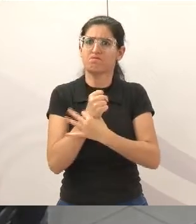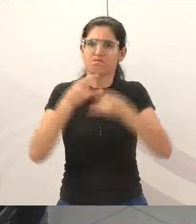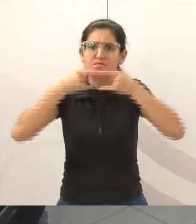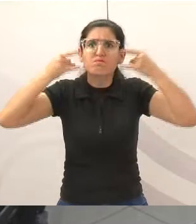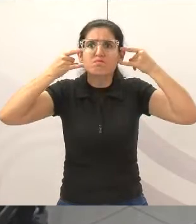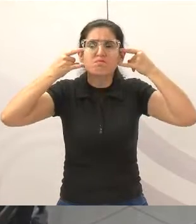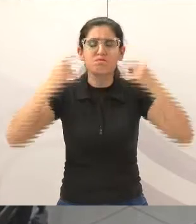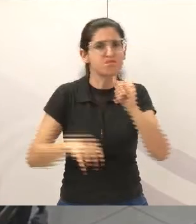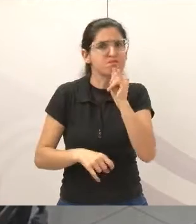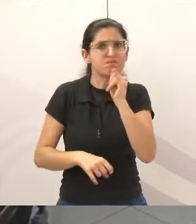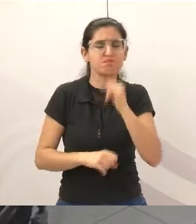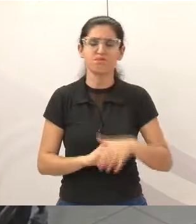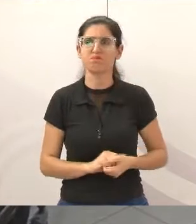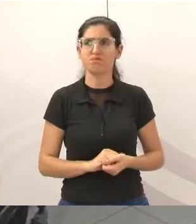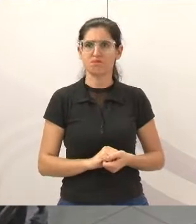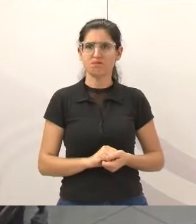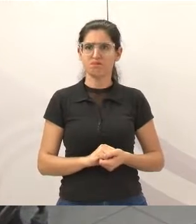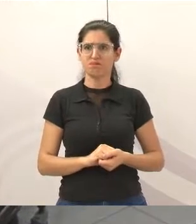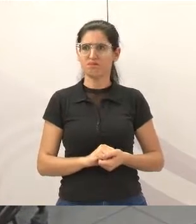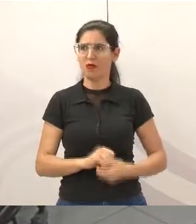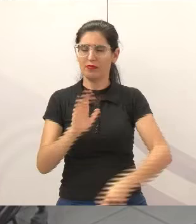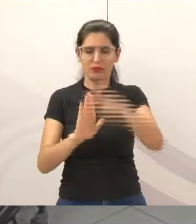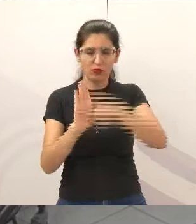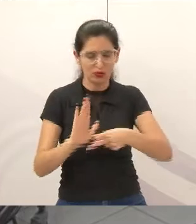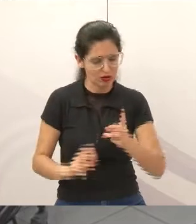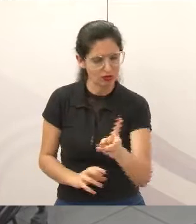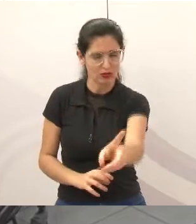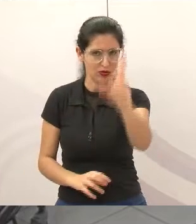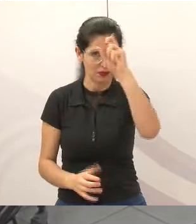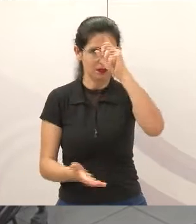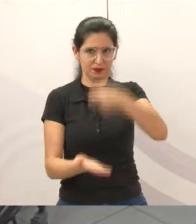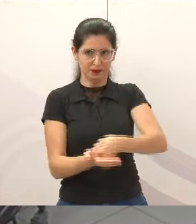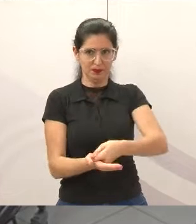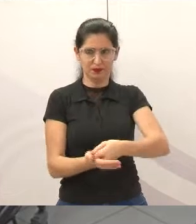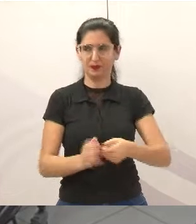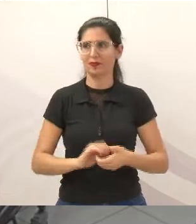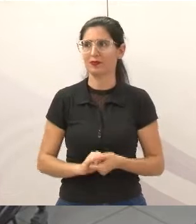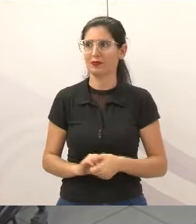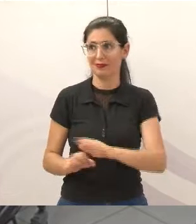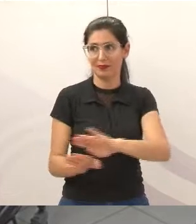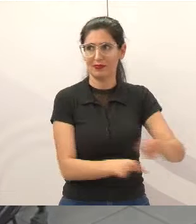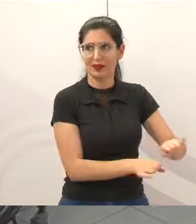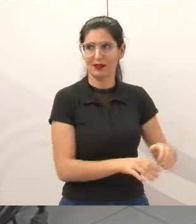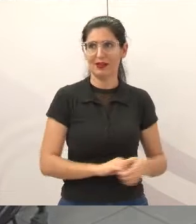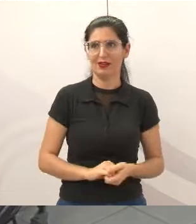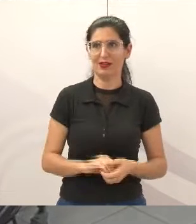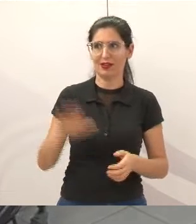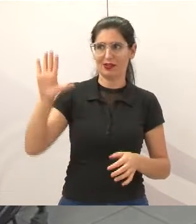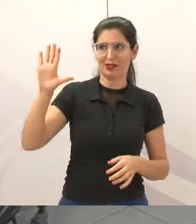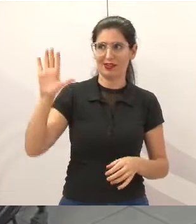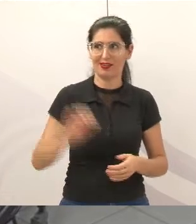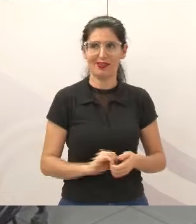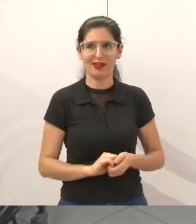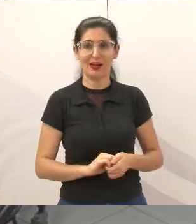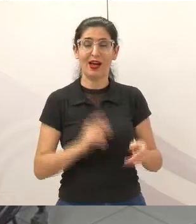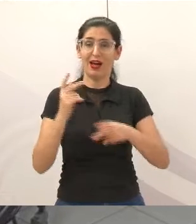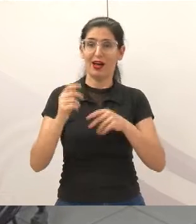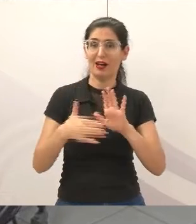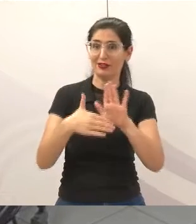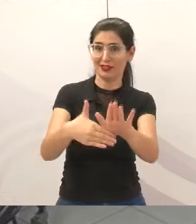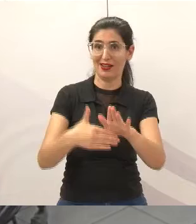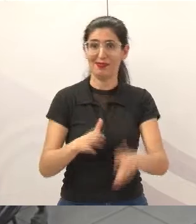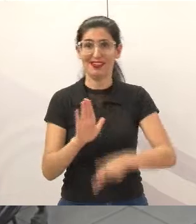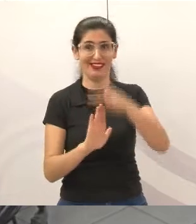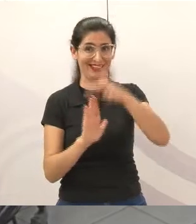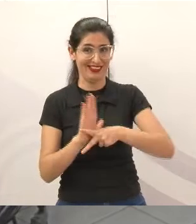O projeto continua em discussão. Senhor presidente, eu quero aqui contribuir com esse projeto, né,